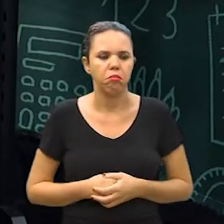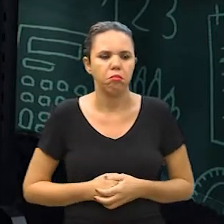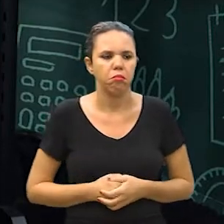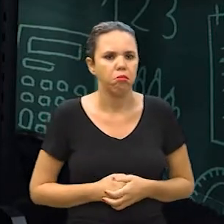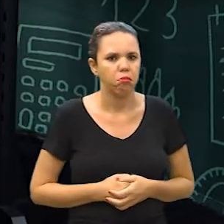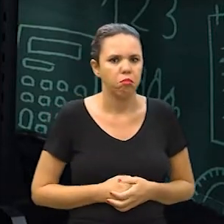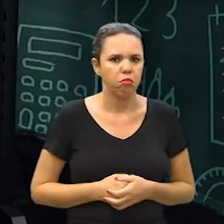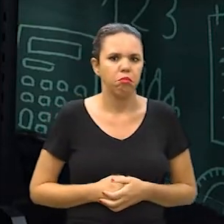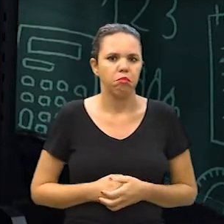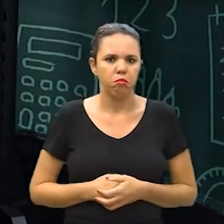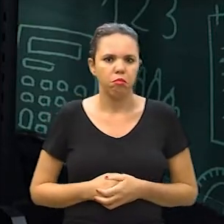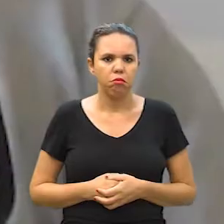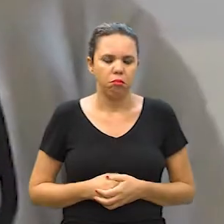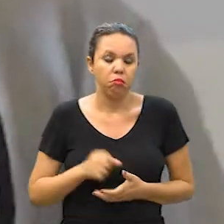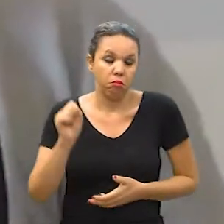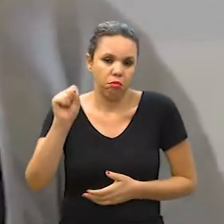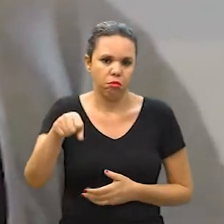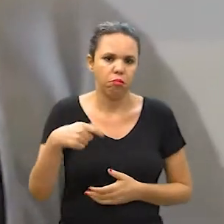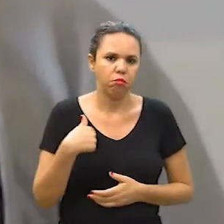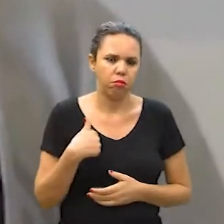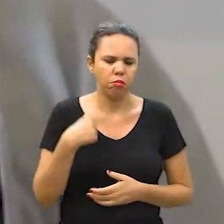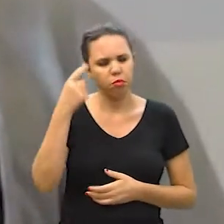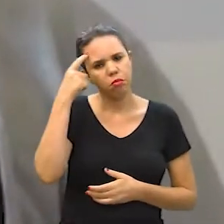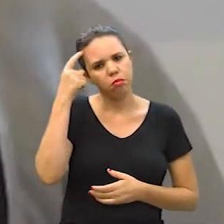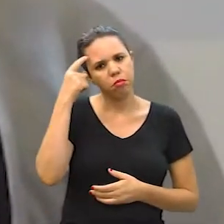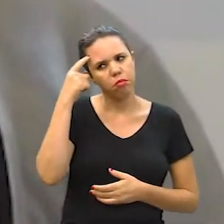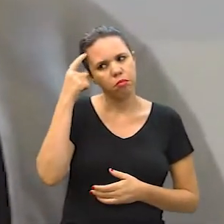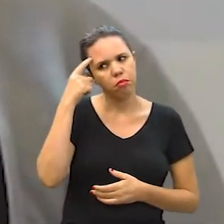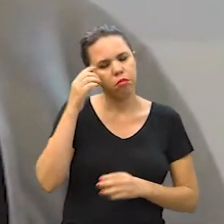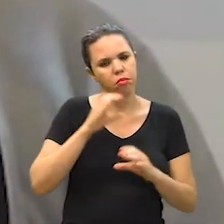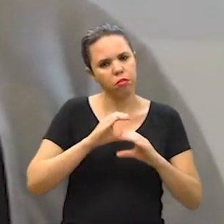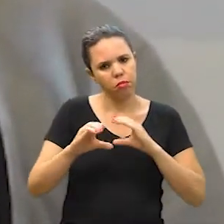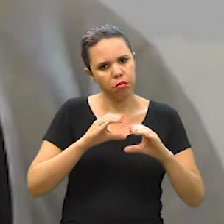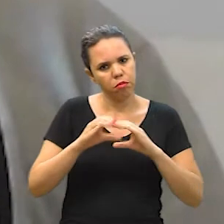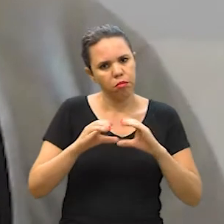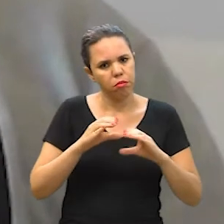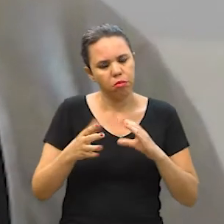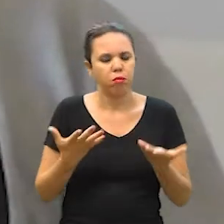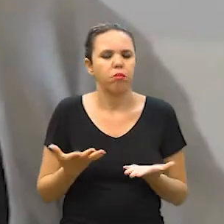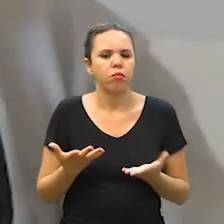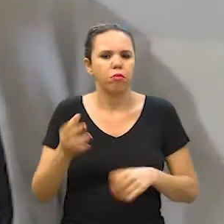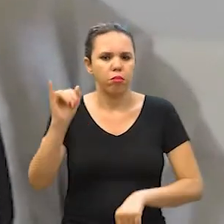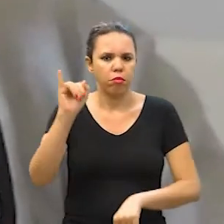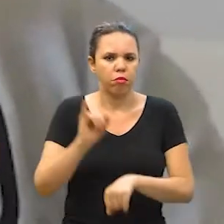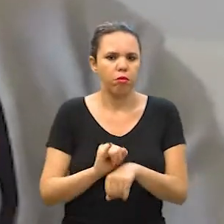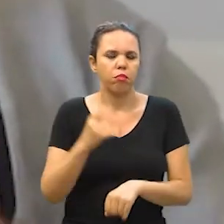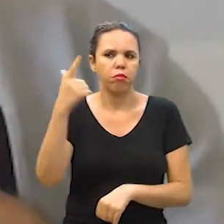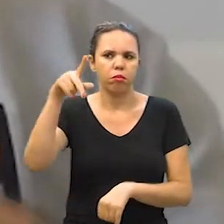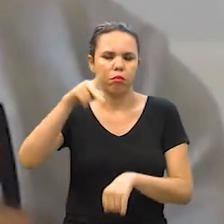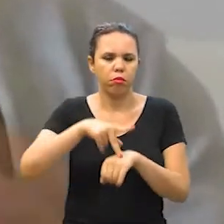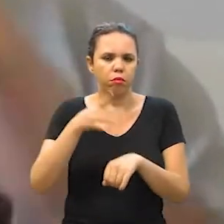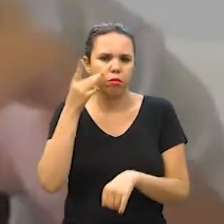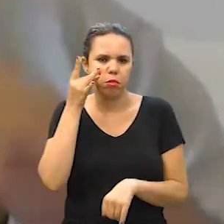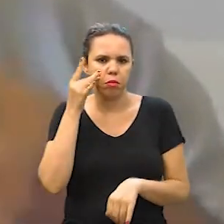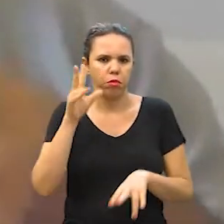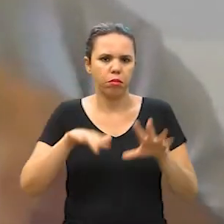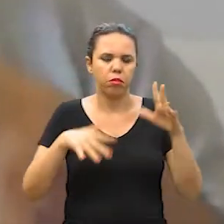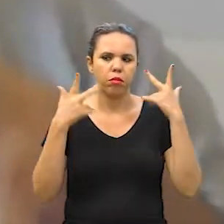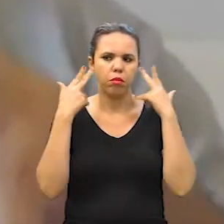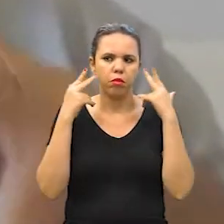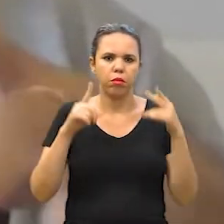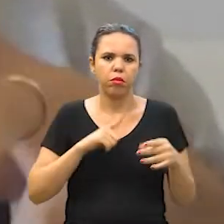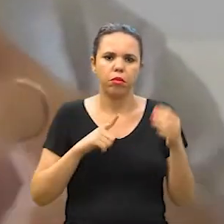não? Sim, quando a gente pensa num intercâmbio presencial,